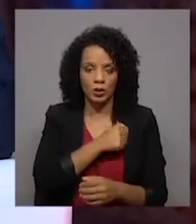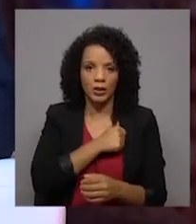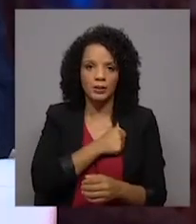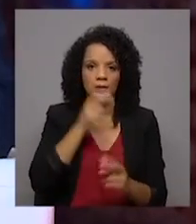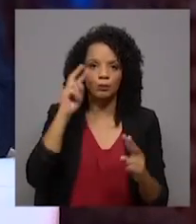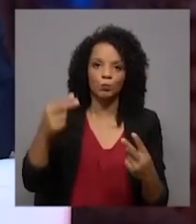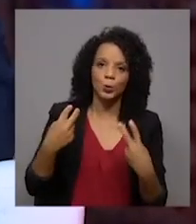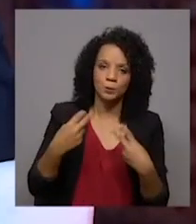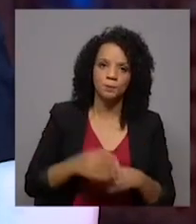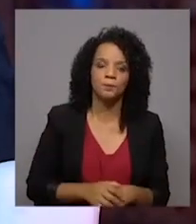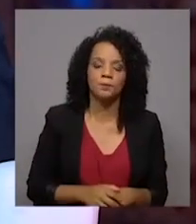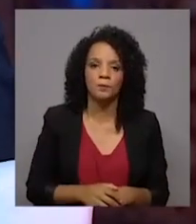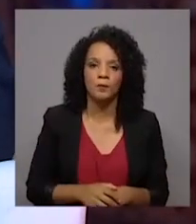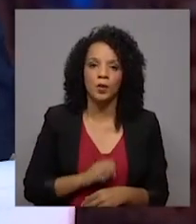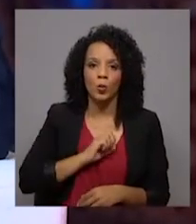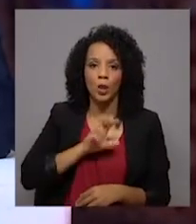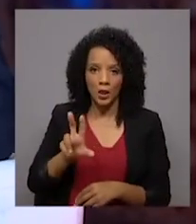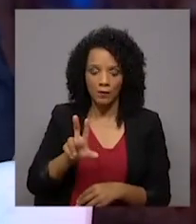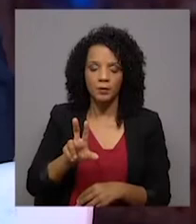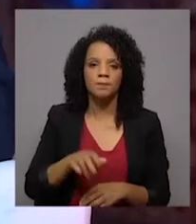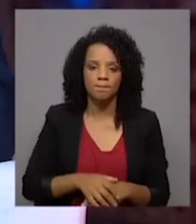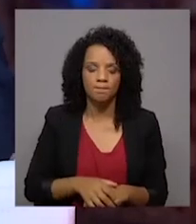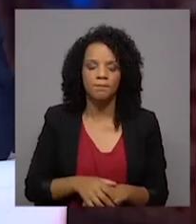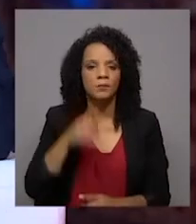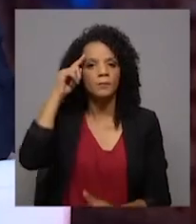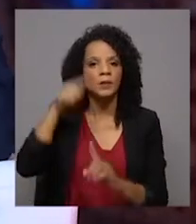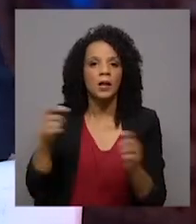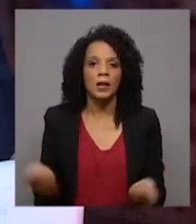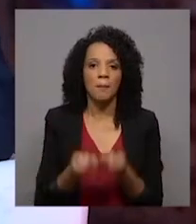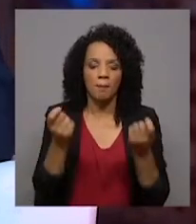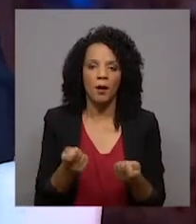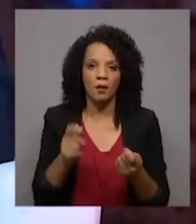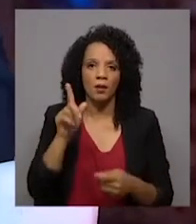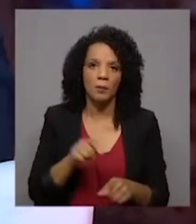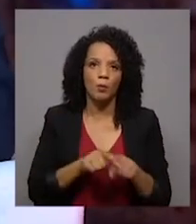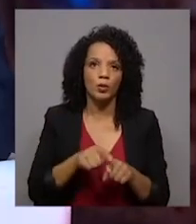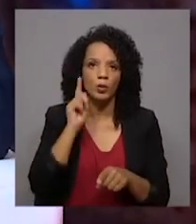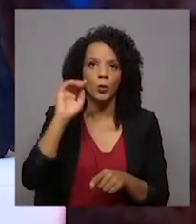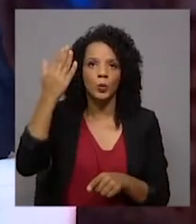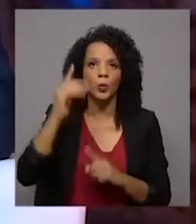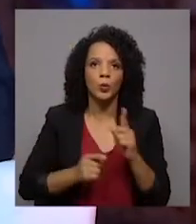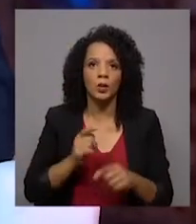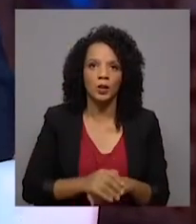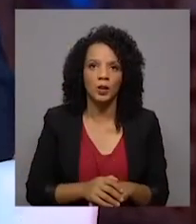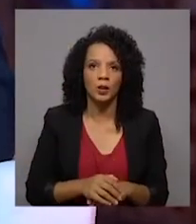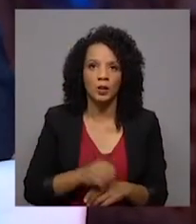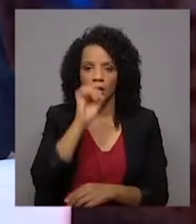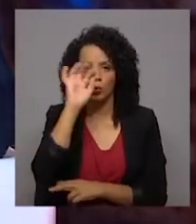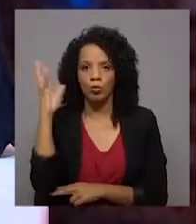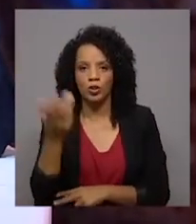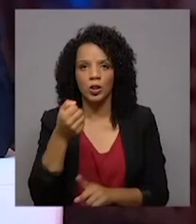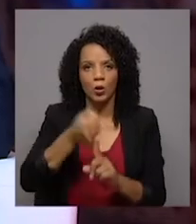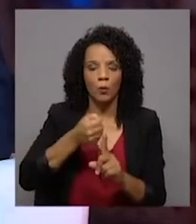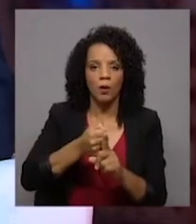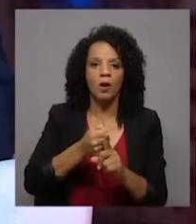tem como principais bandeiras desta campanha e como património político essencial os ideais da ecologia, do combate